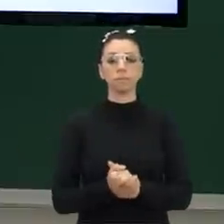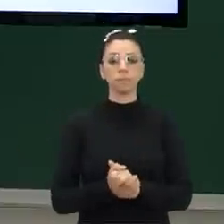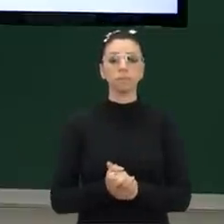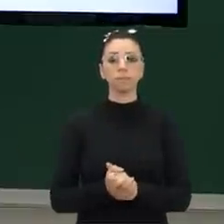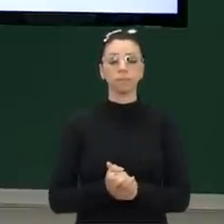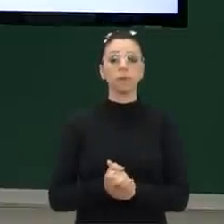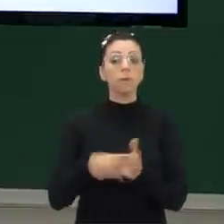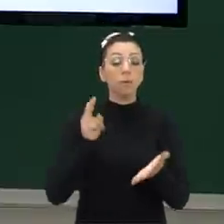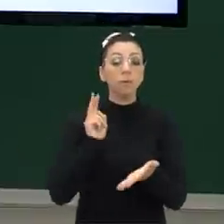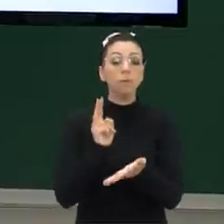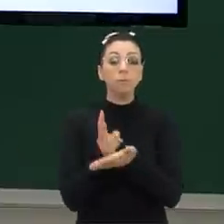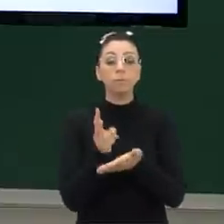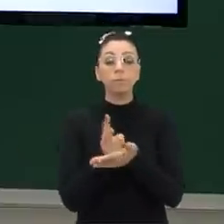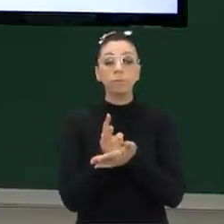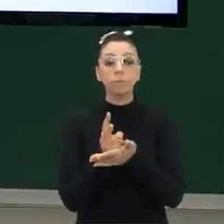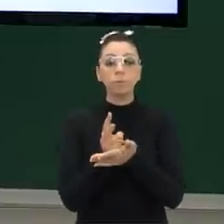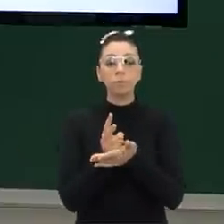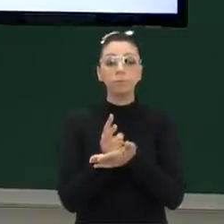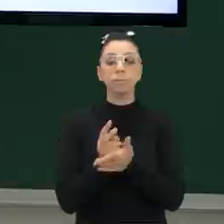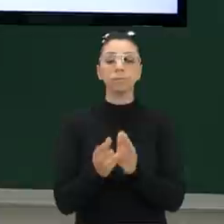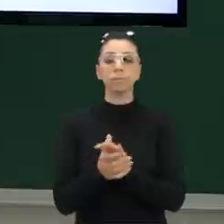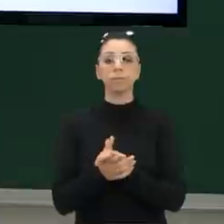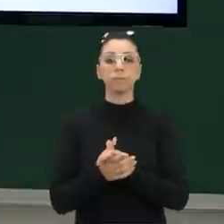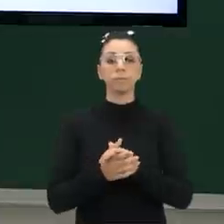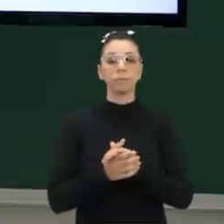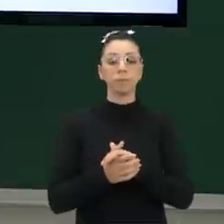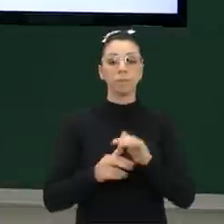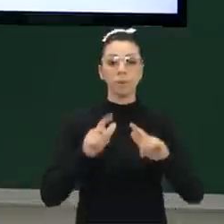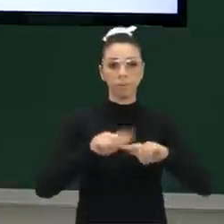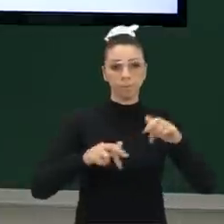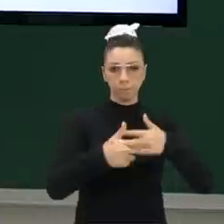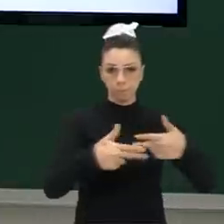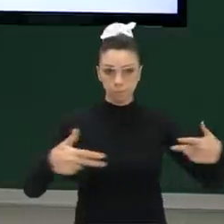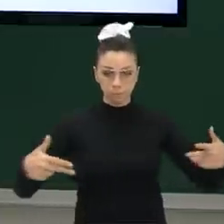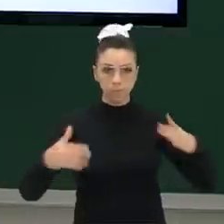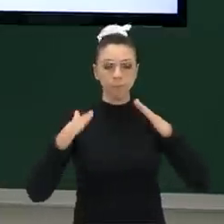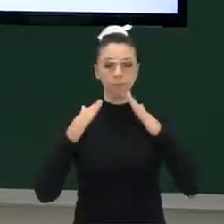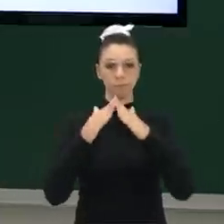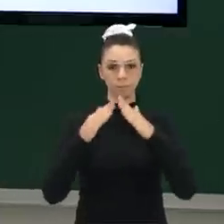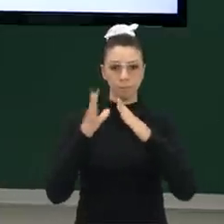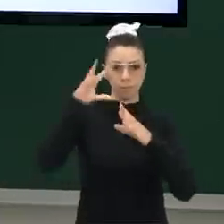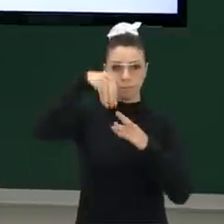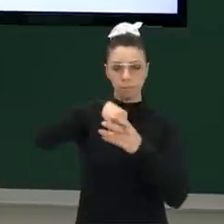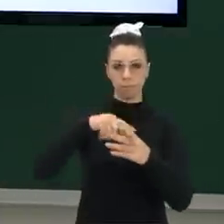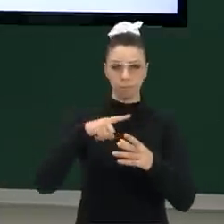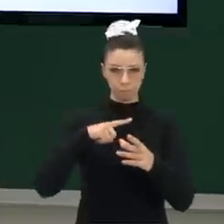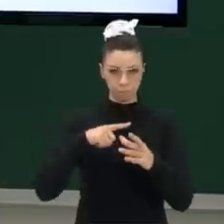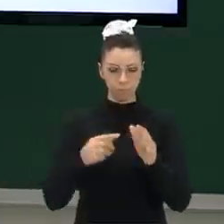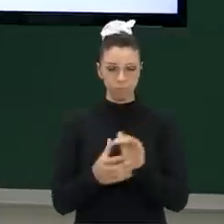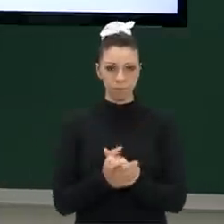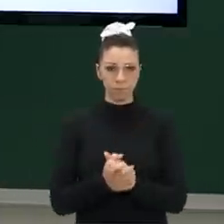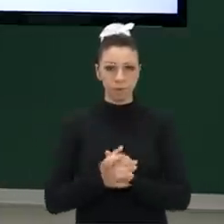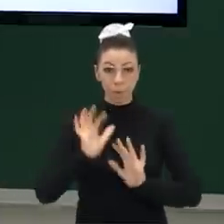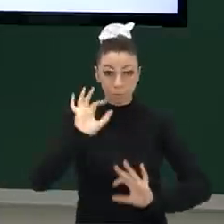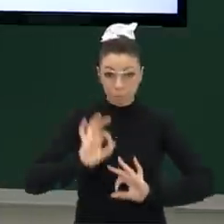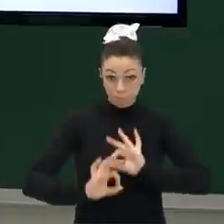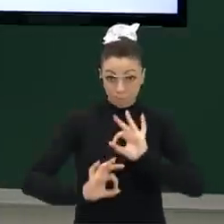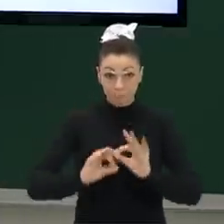também vamos continuar falando sobre as mobílias. Estão preparados para a nossa atividade de hoje?